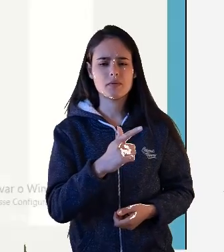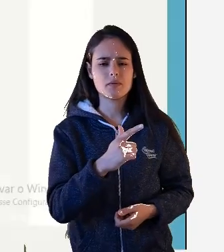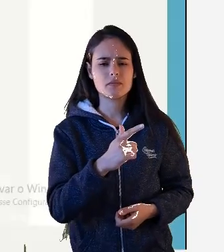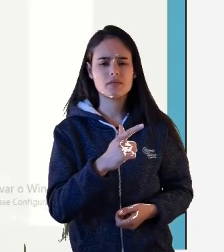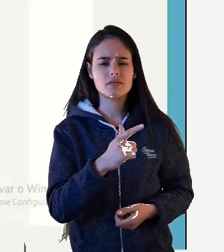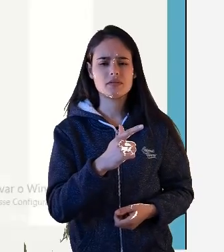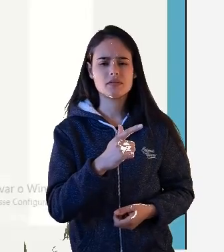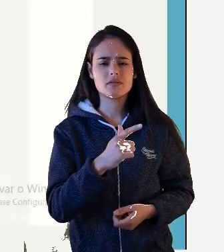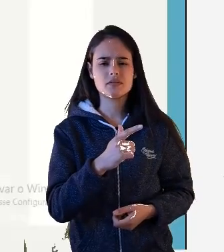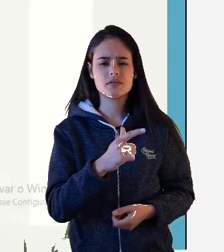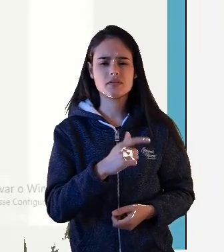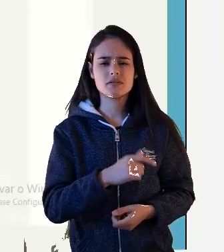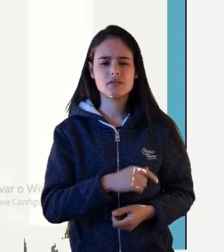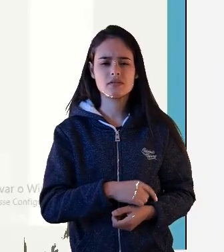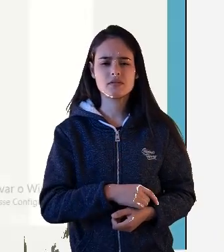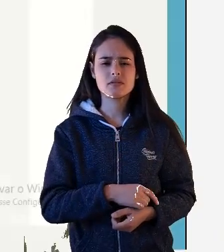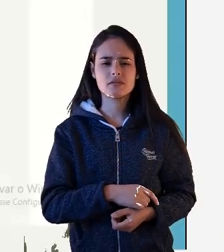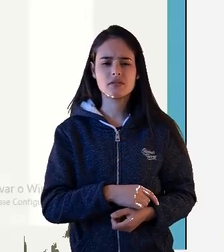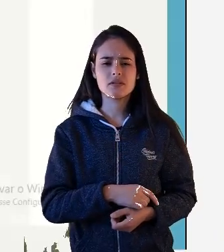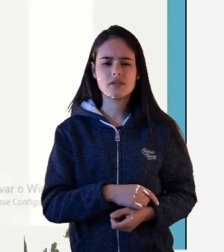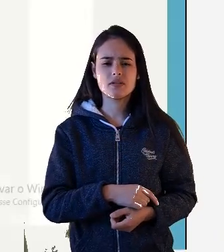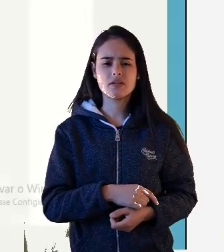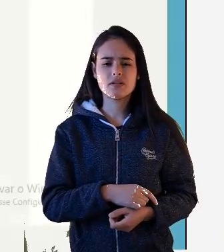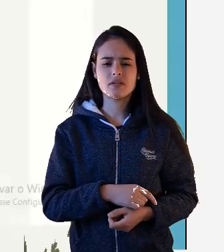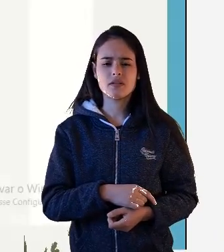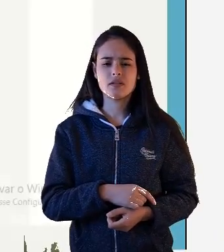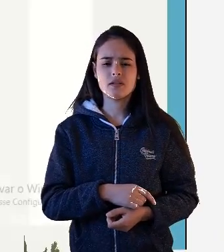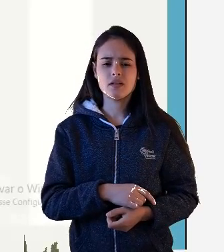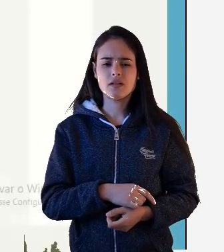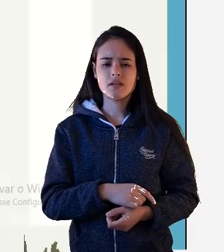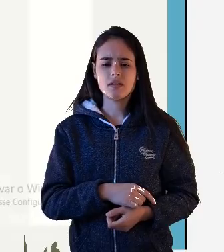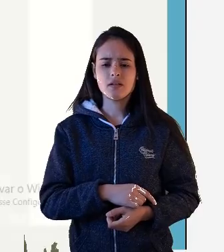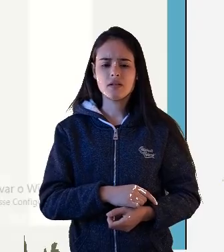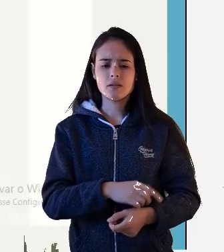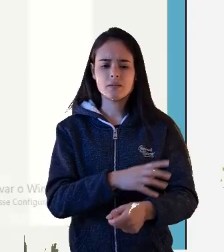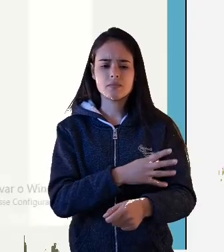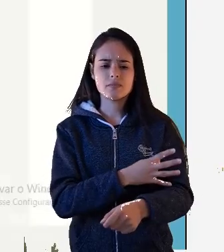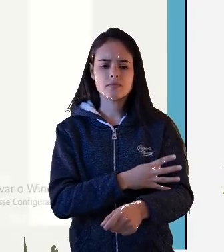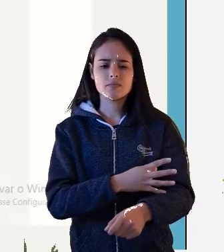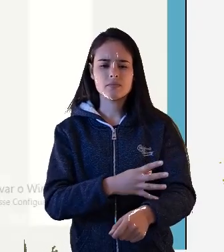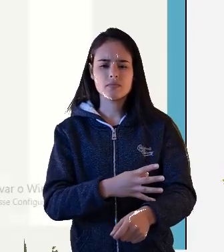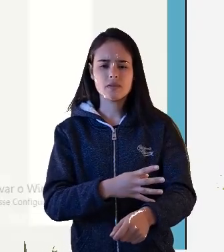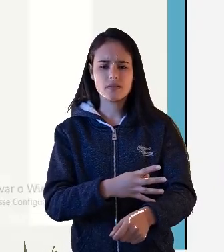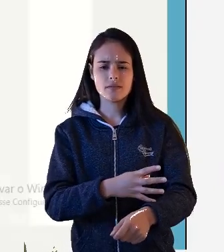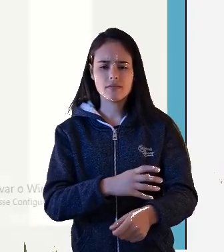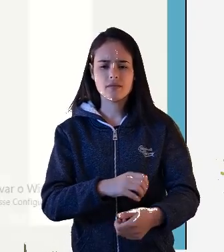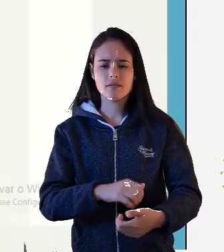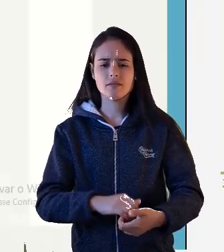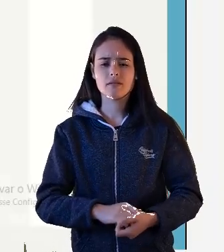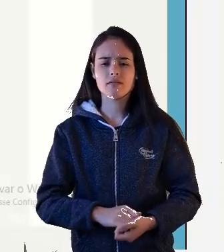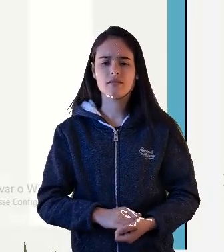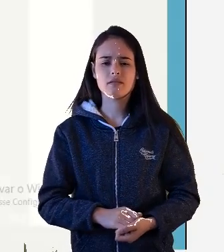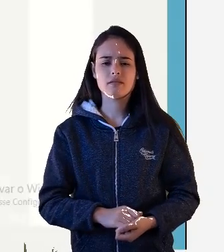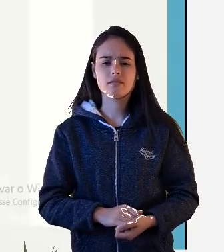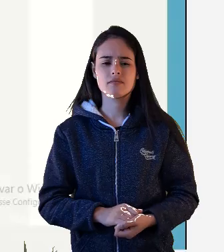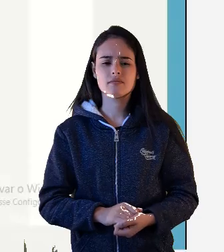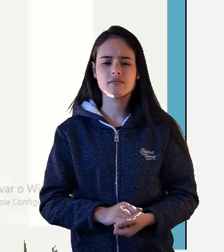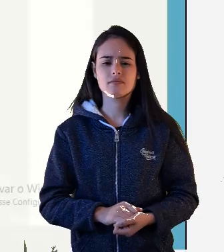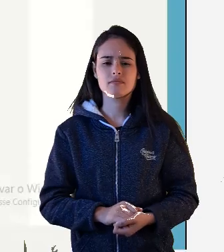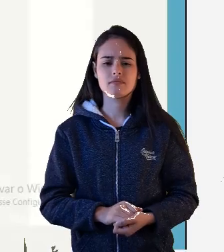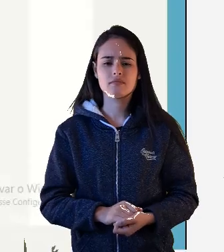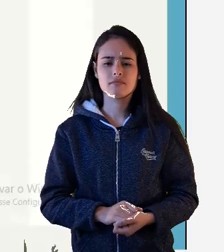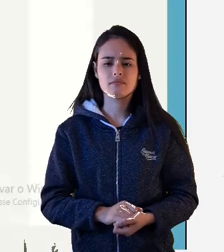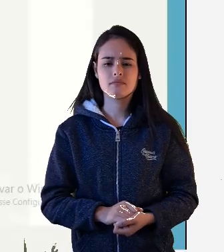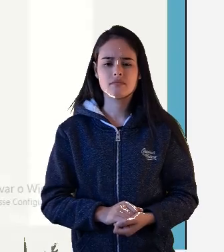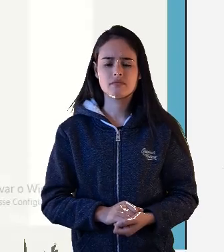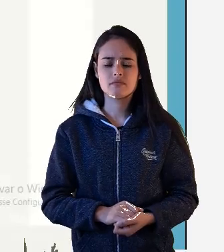quanto, 49 as pessoas pretas, a coluna azulzinha nos interessa aqui mais claro, né? Pretos e pardos, né? Aqui, de